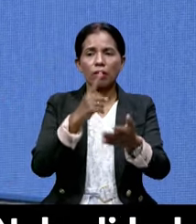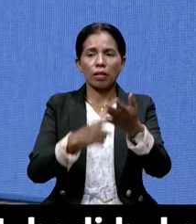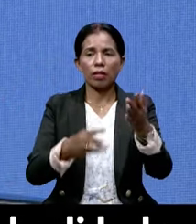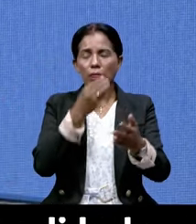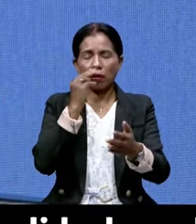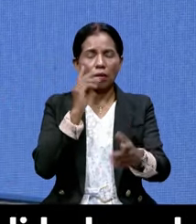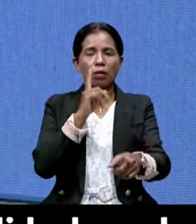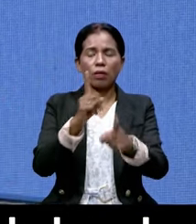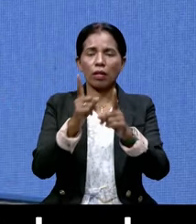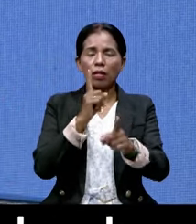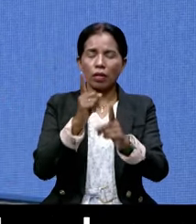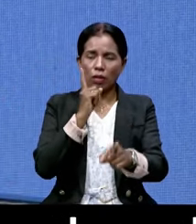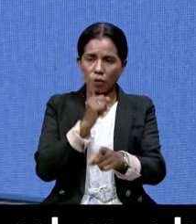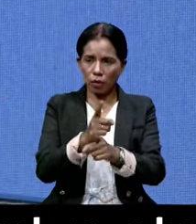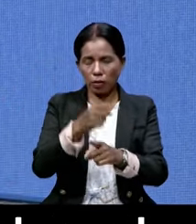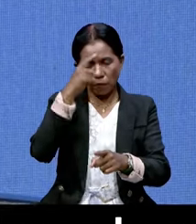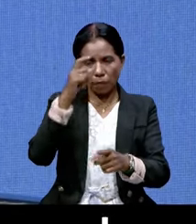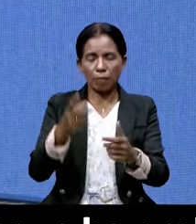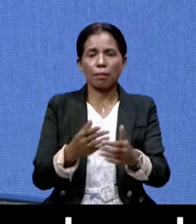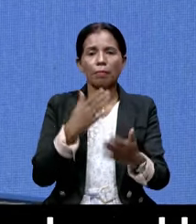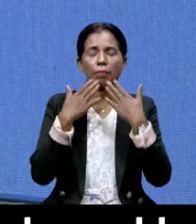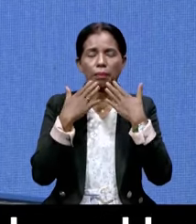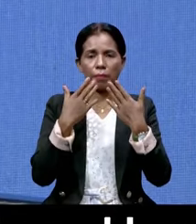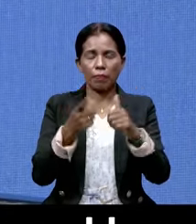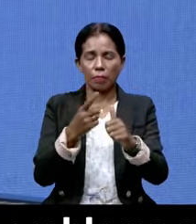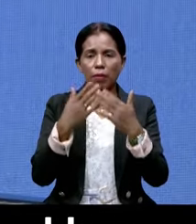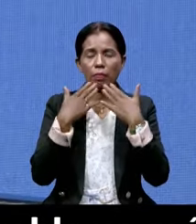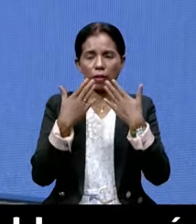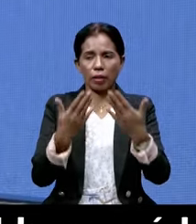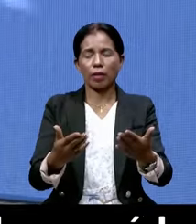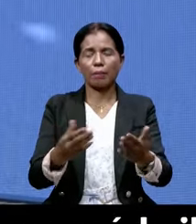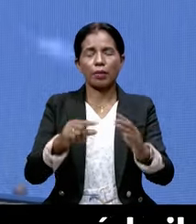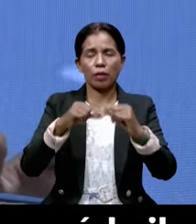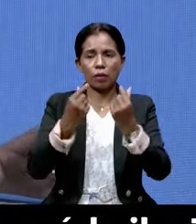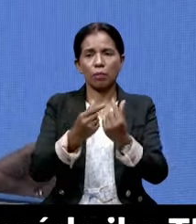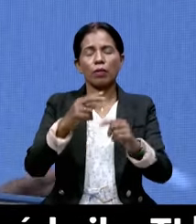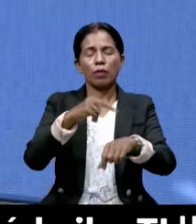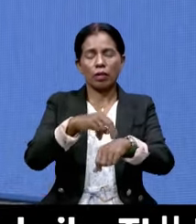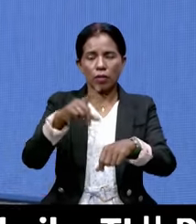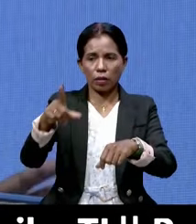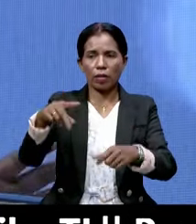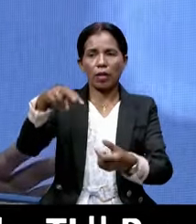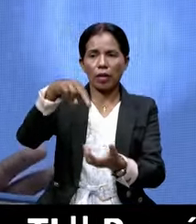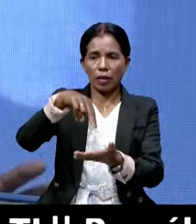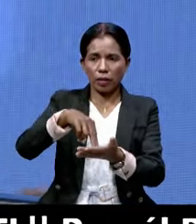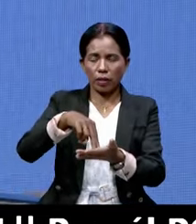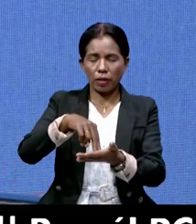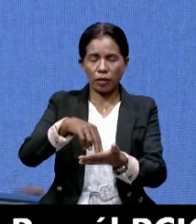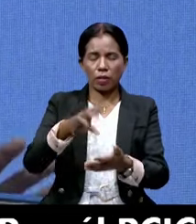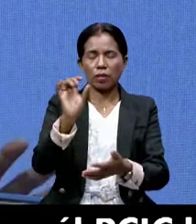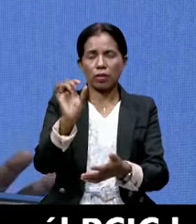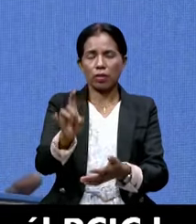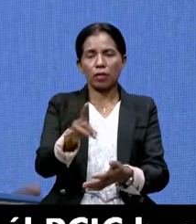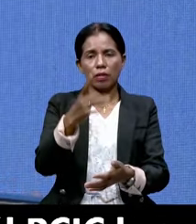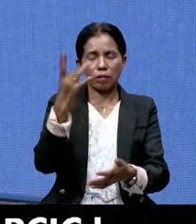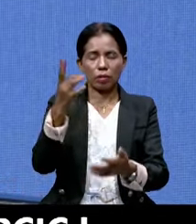kulia nelos. Tam primero hau karak resi kata GMN, grup medesional, hari 19